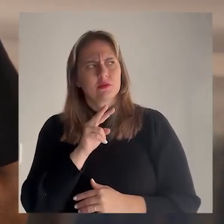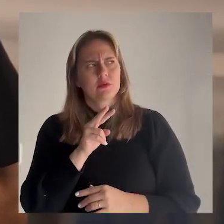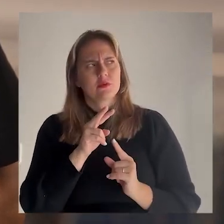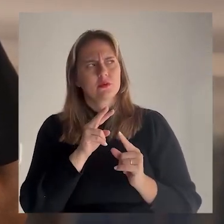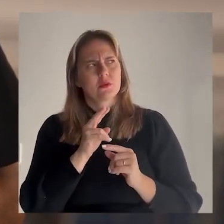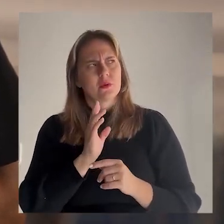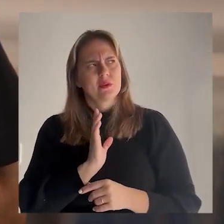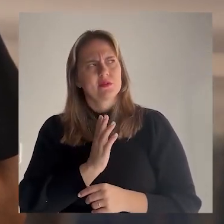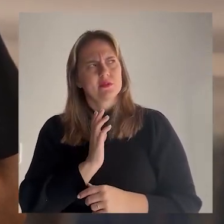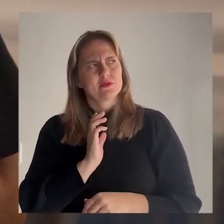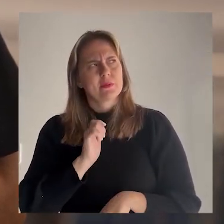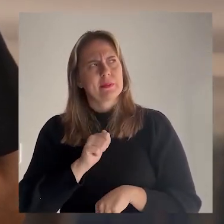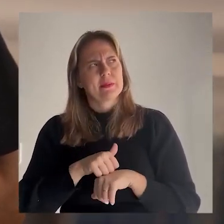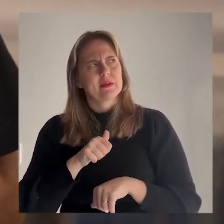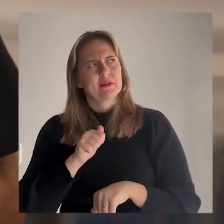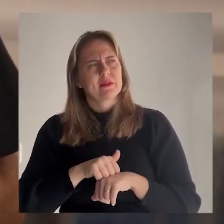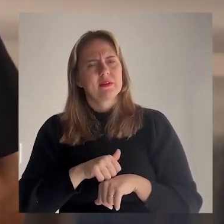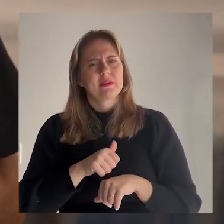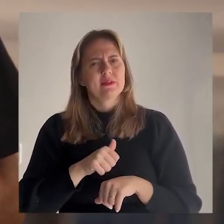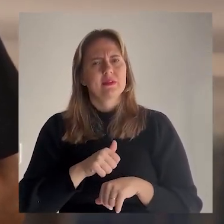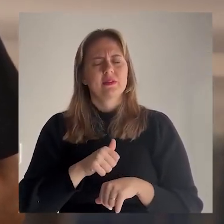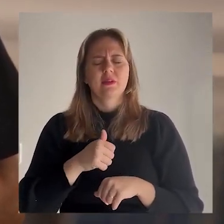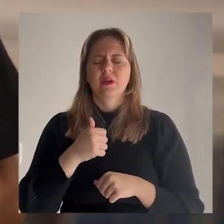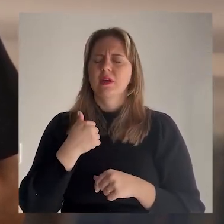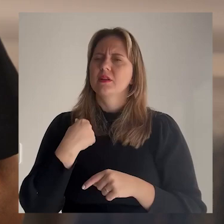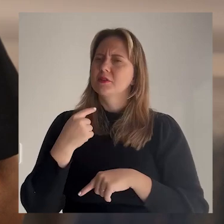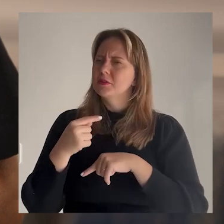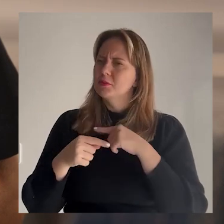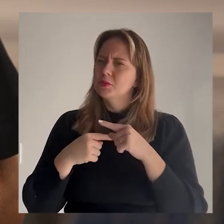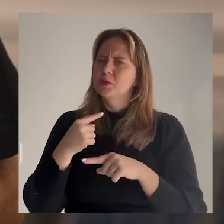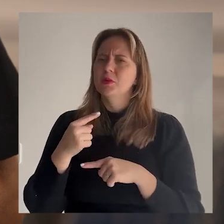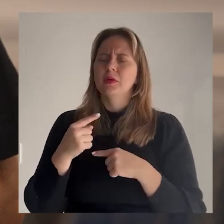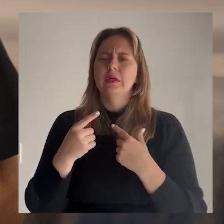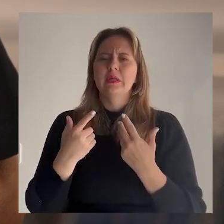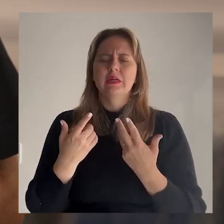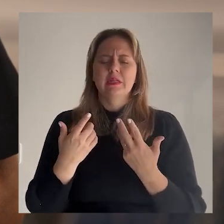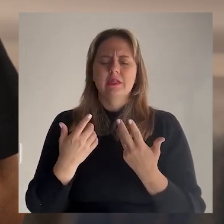de pedra. Em algum momento depois, assim,